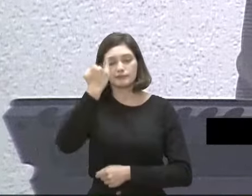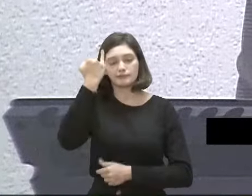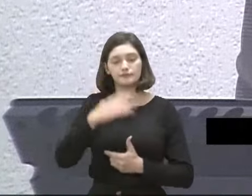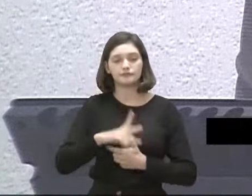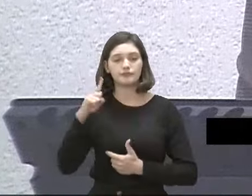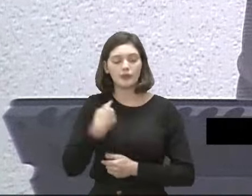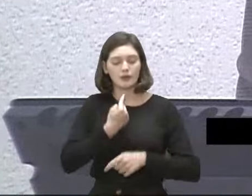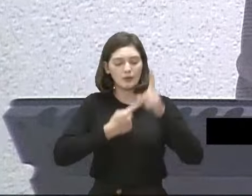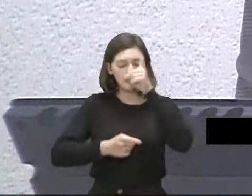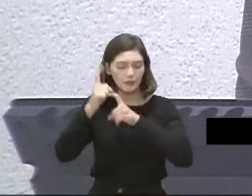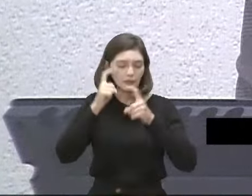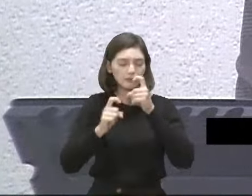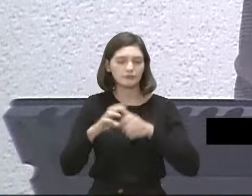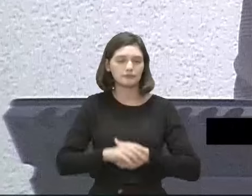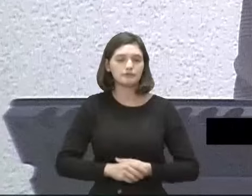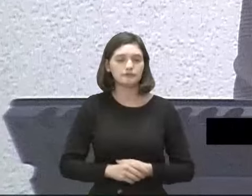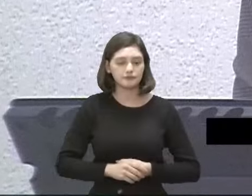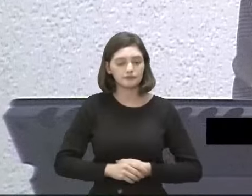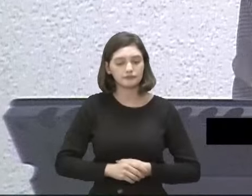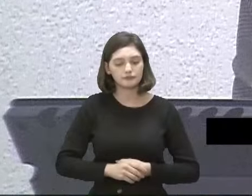nos preocupa a